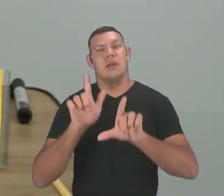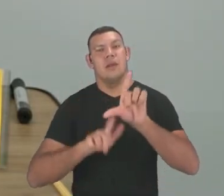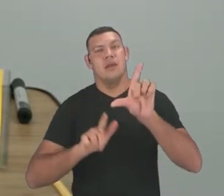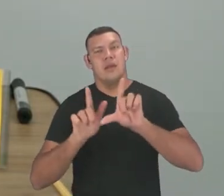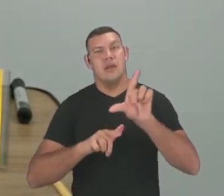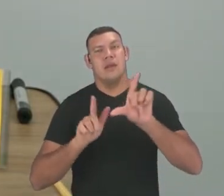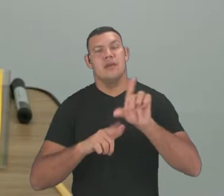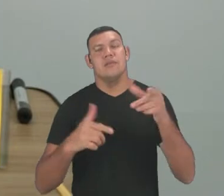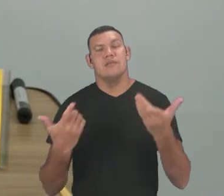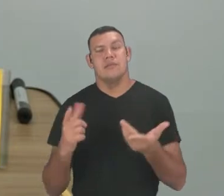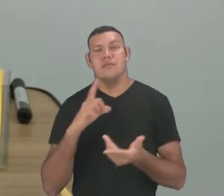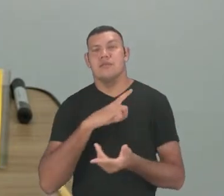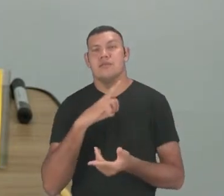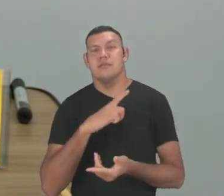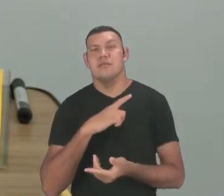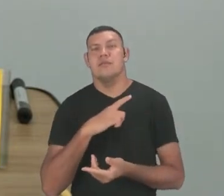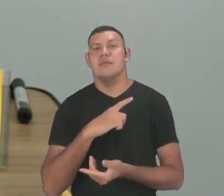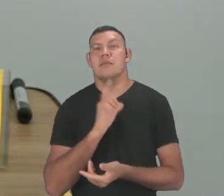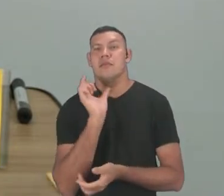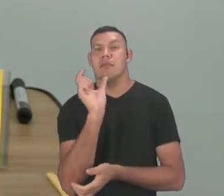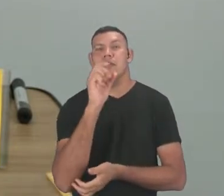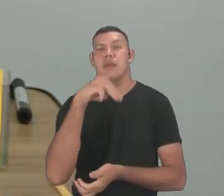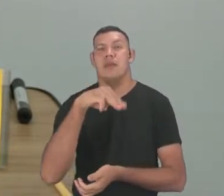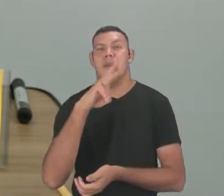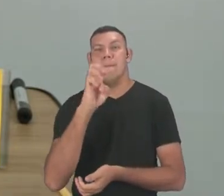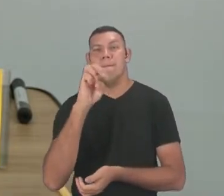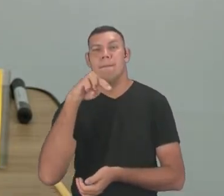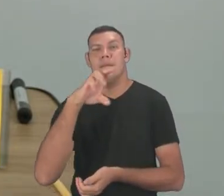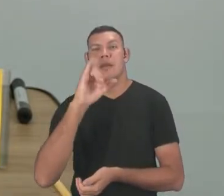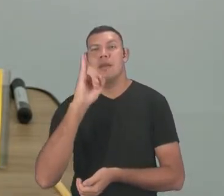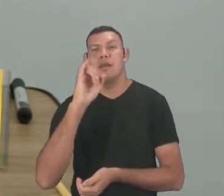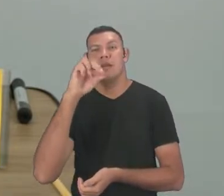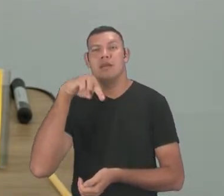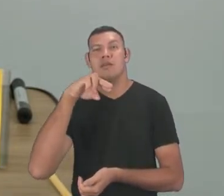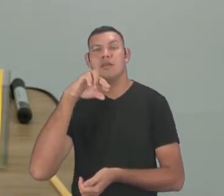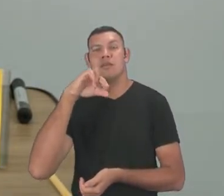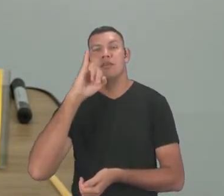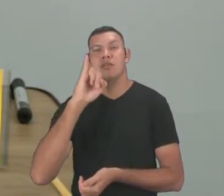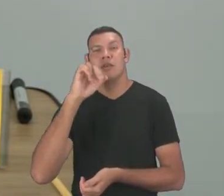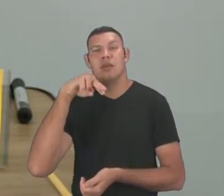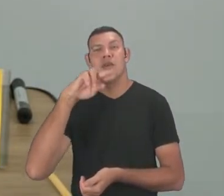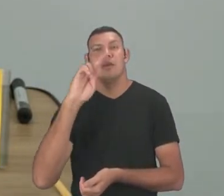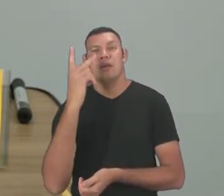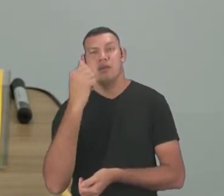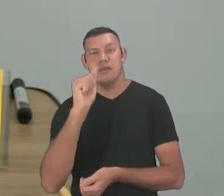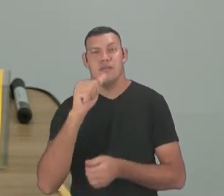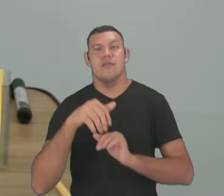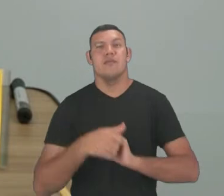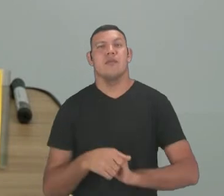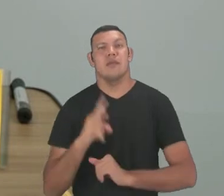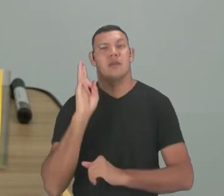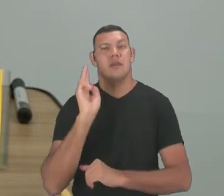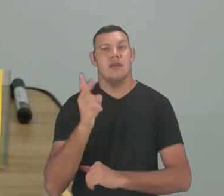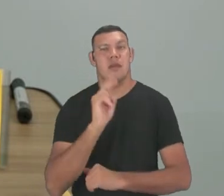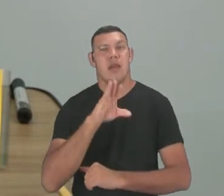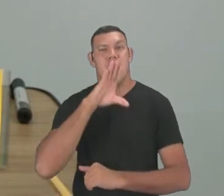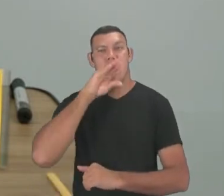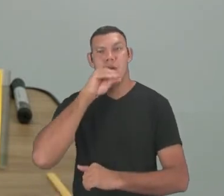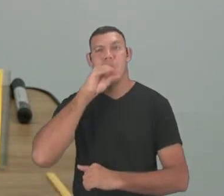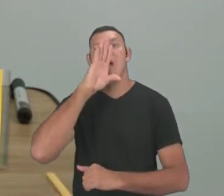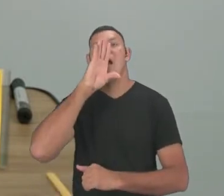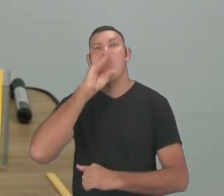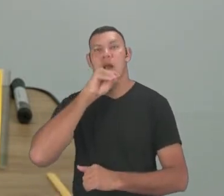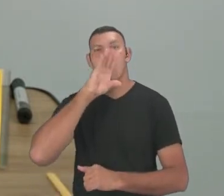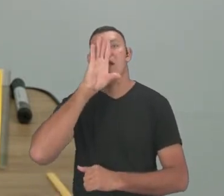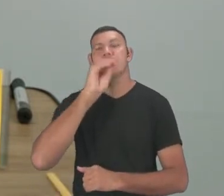seja de quantas sílabas tem a palavra menininha nós vamos contar utilizando os nossos deles então toda vez que abre a boca nós